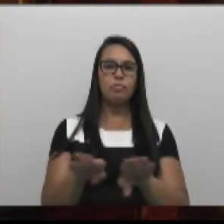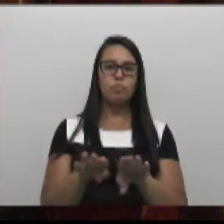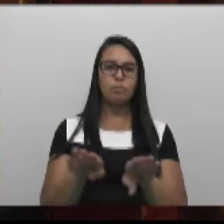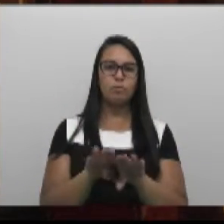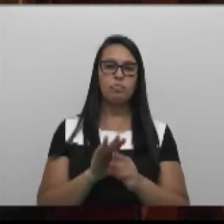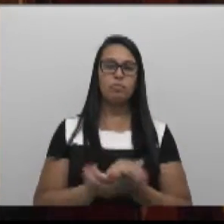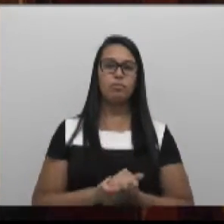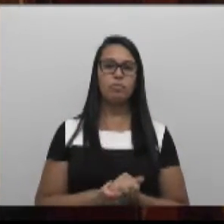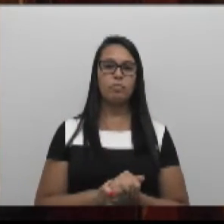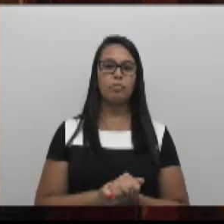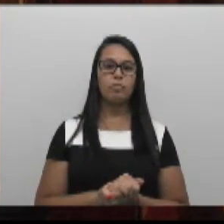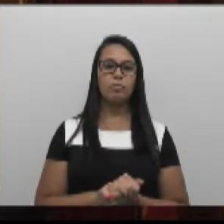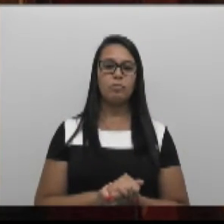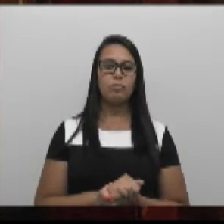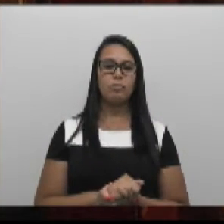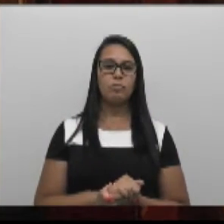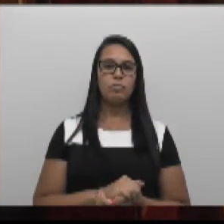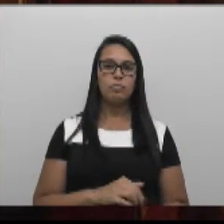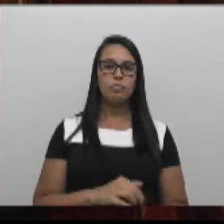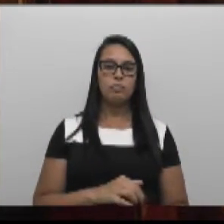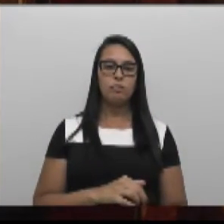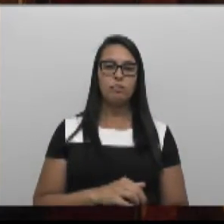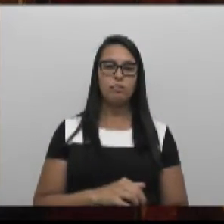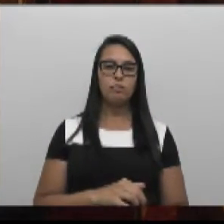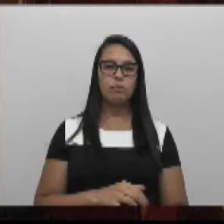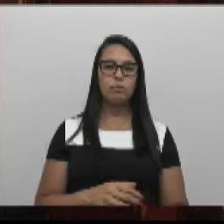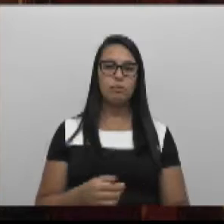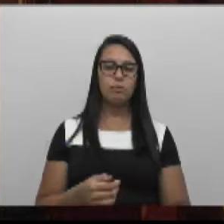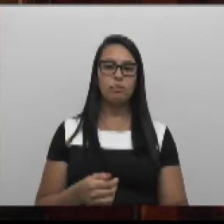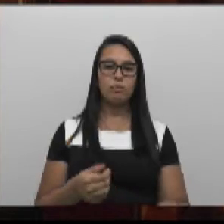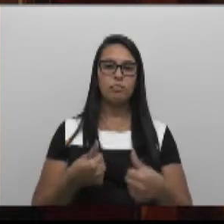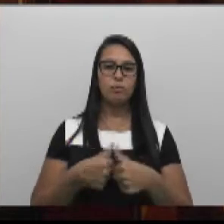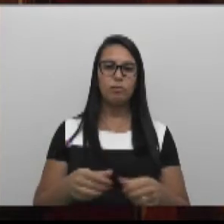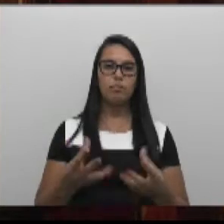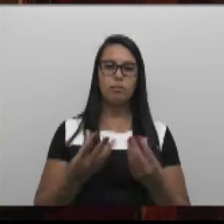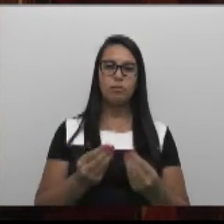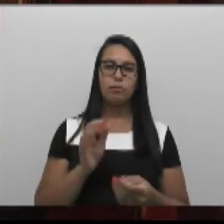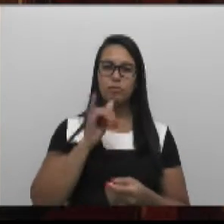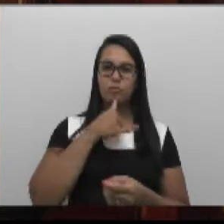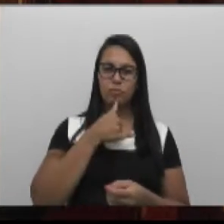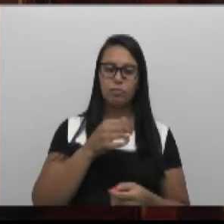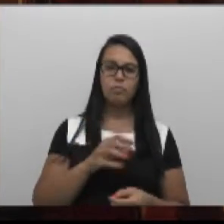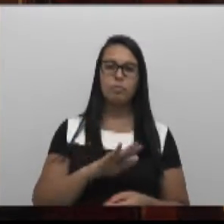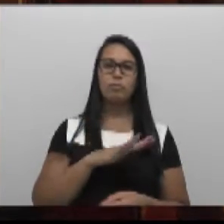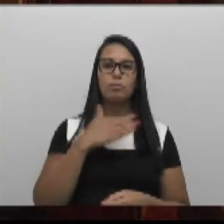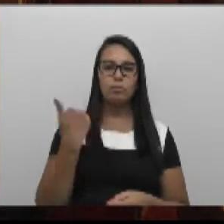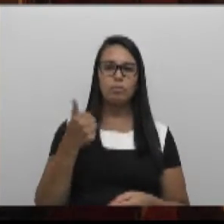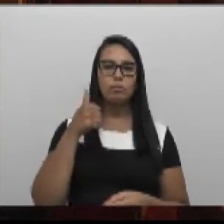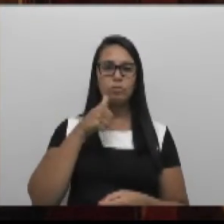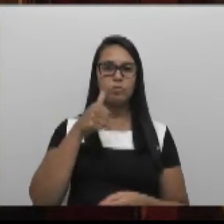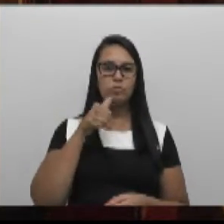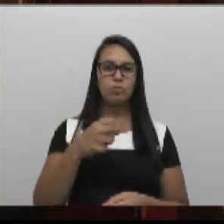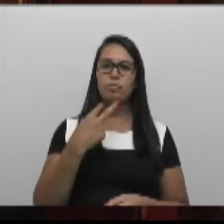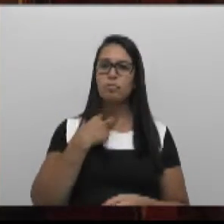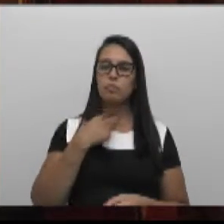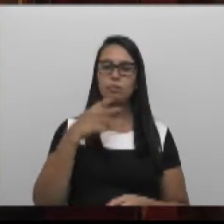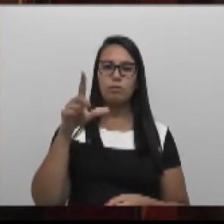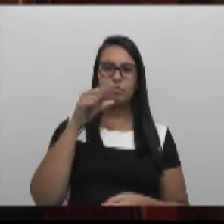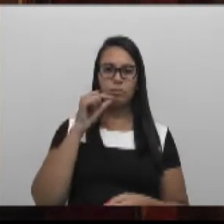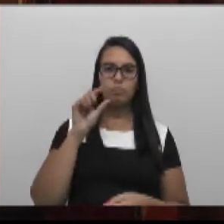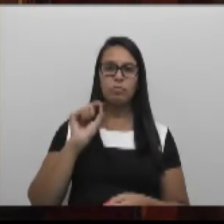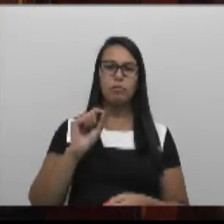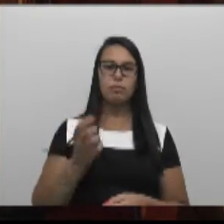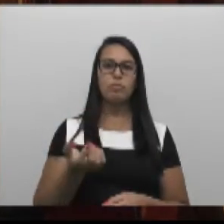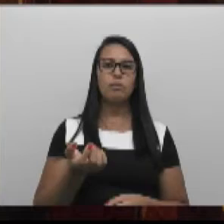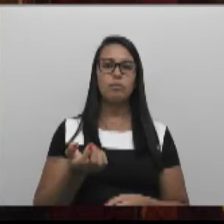consternado com o assassinato desta grande mulher e não podemos ficar calado. E o mínimo que se espera